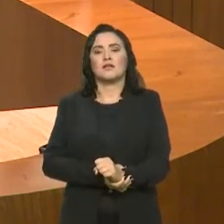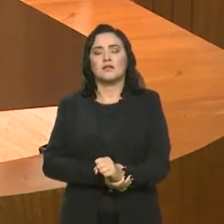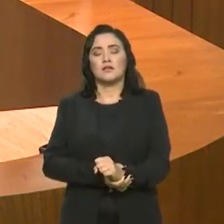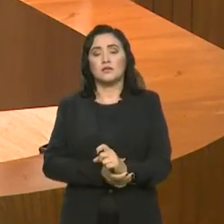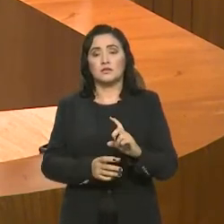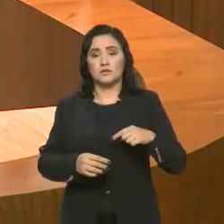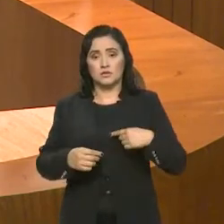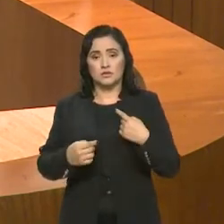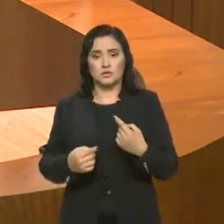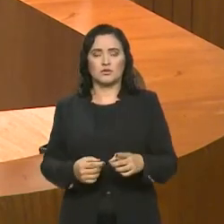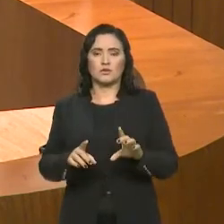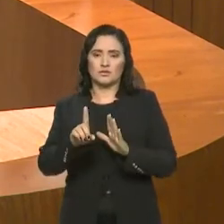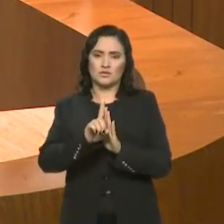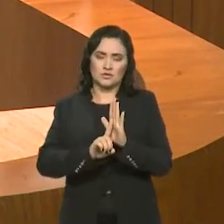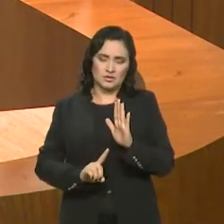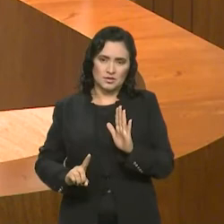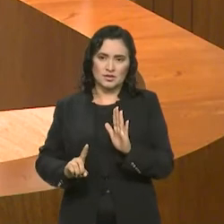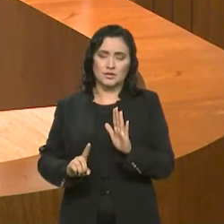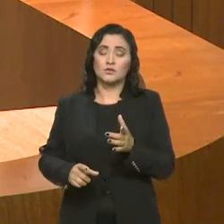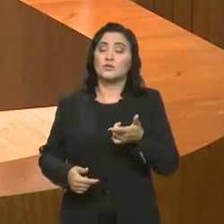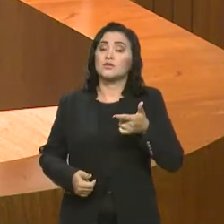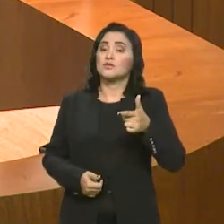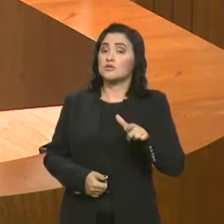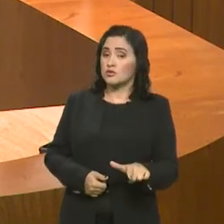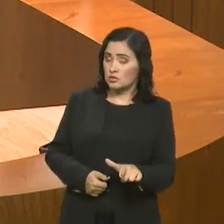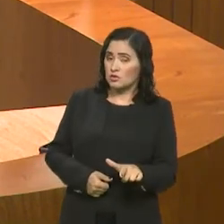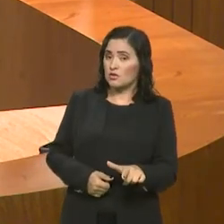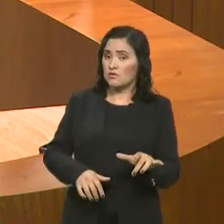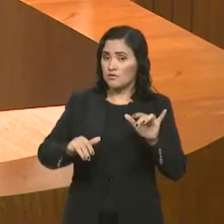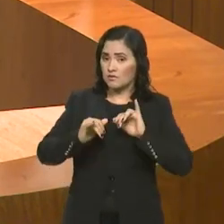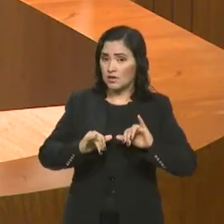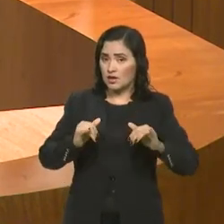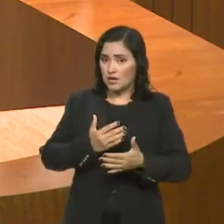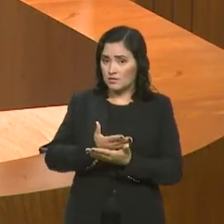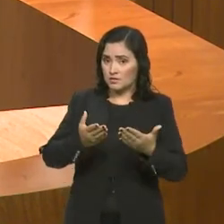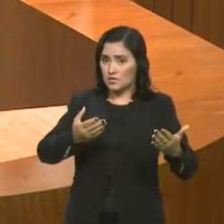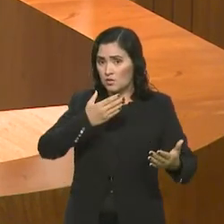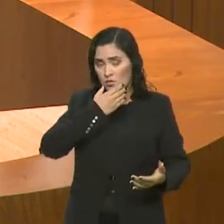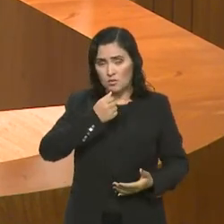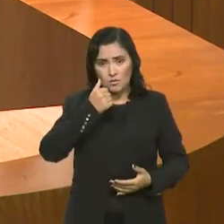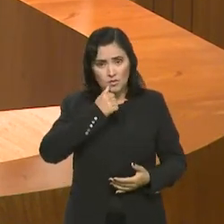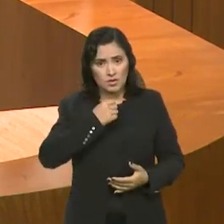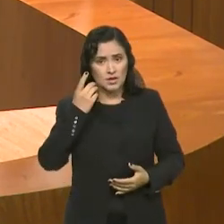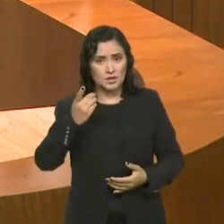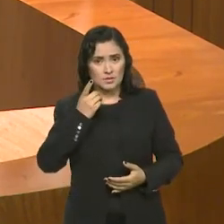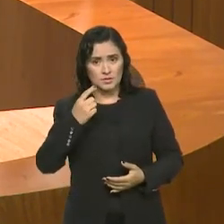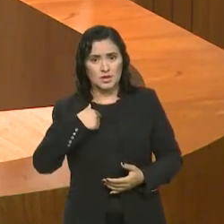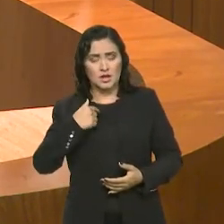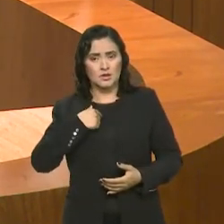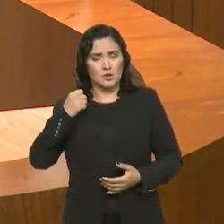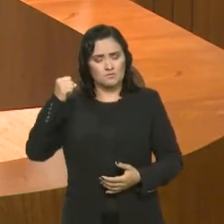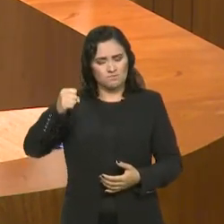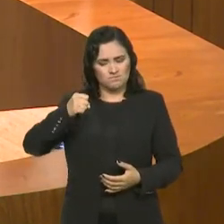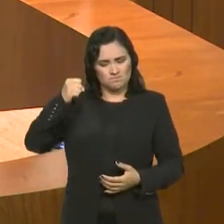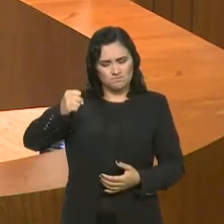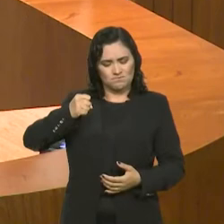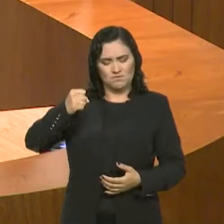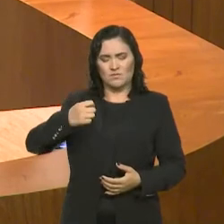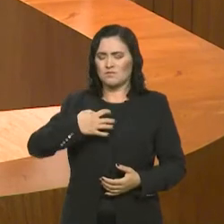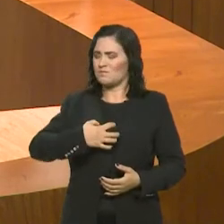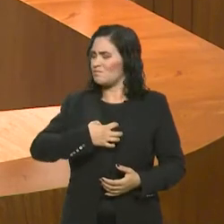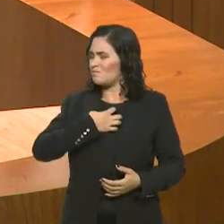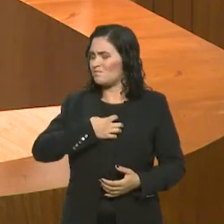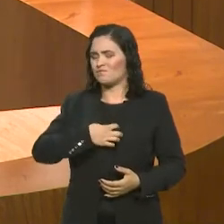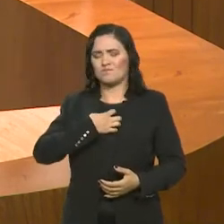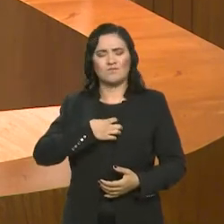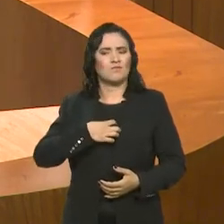de Direito. Fica aqui mais uma vez, senhoras e senhores deputados, o meu protesto, a minha indignação com o